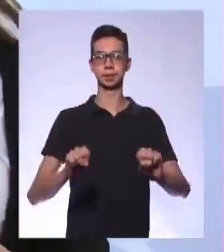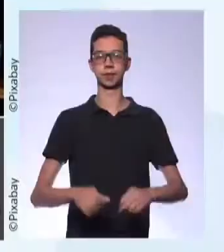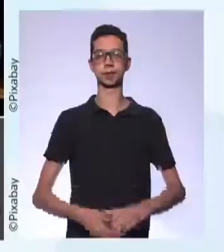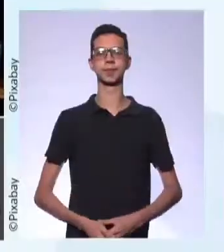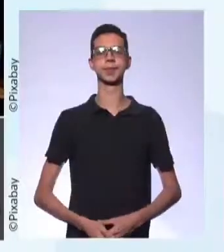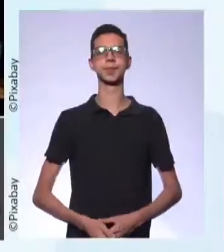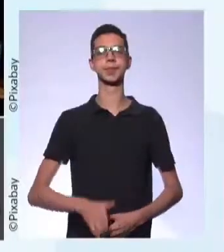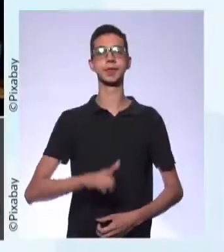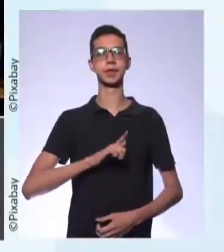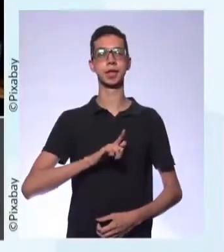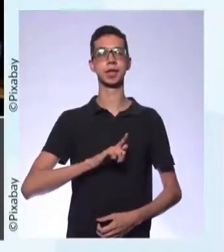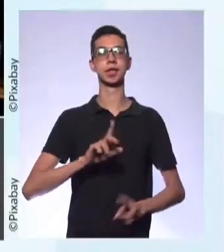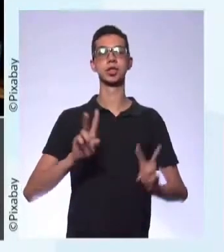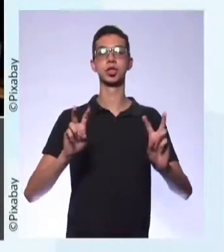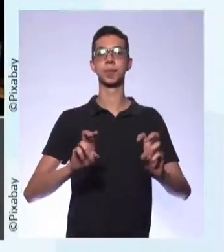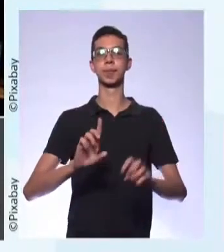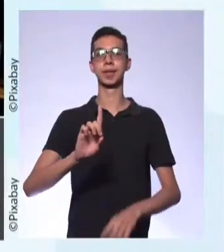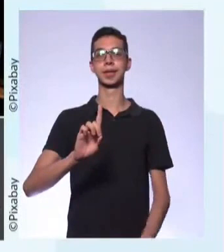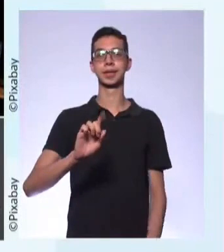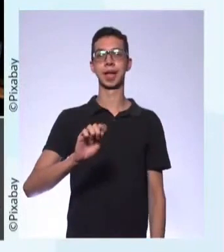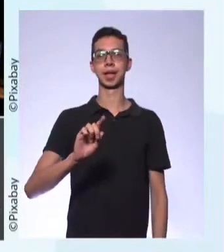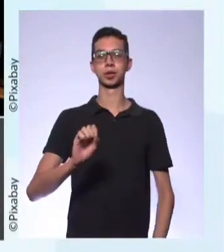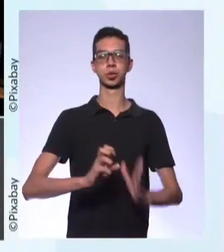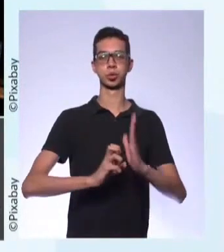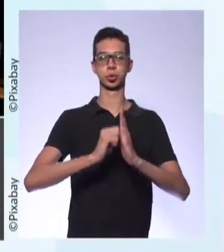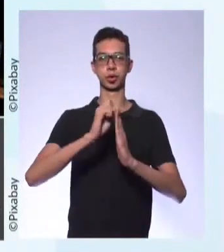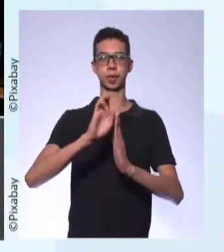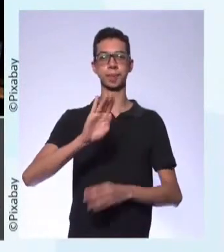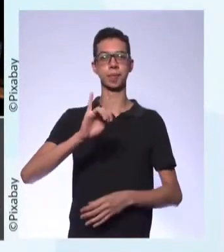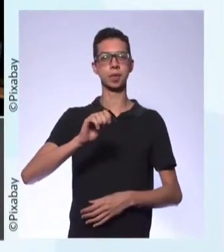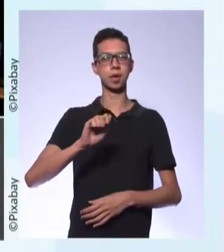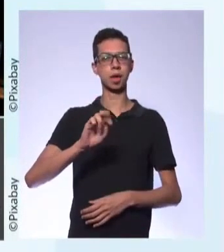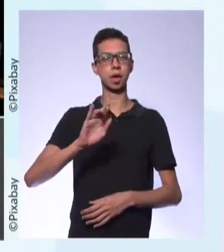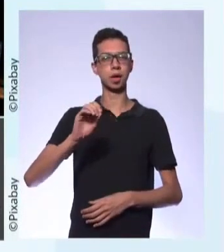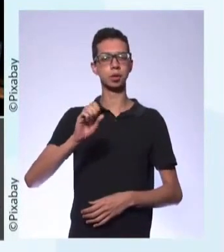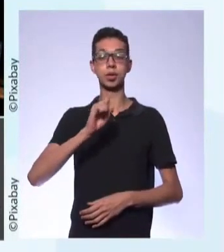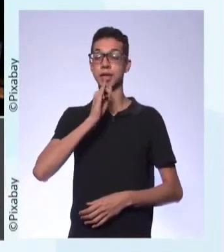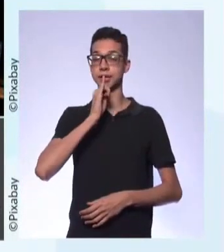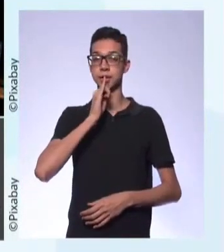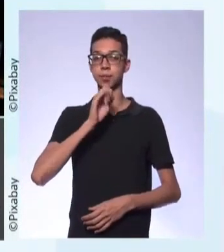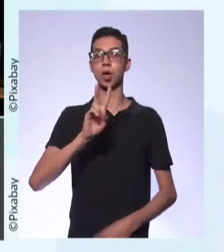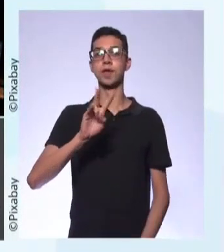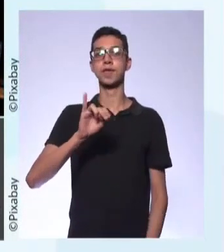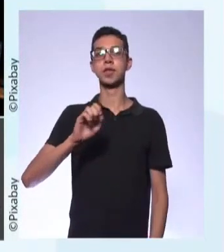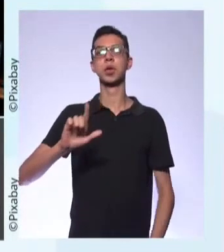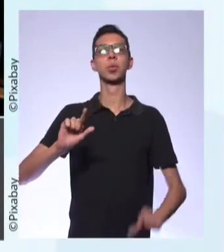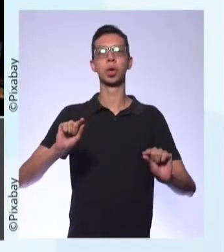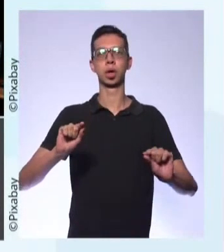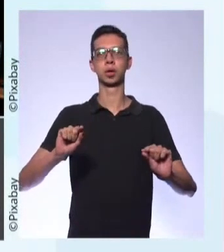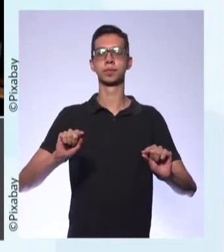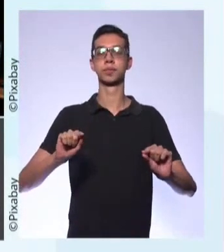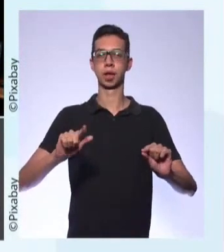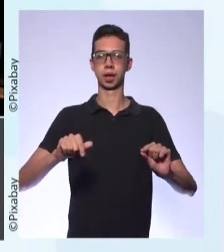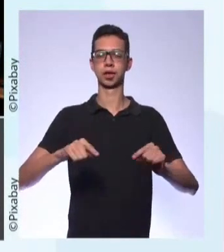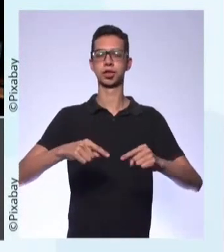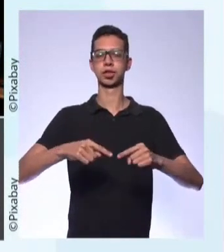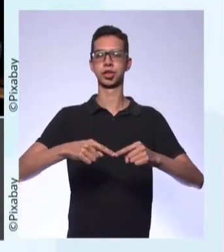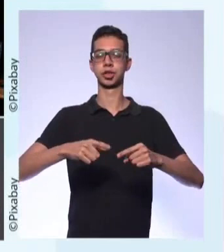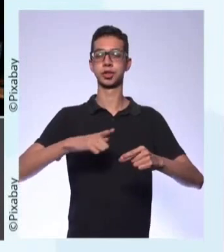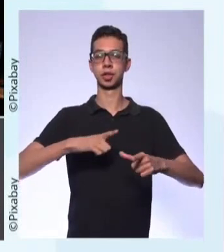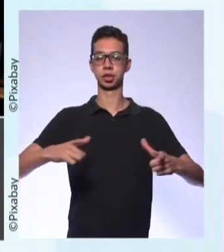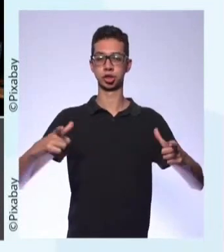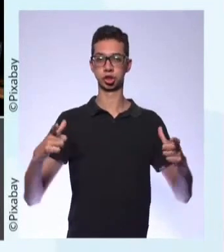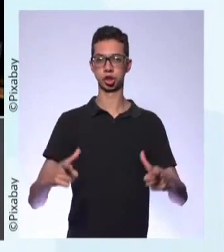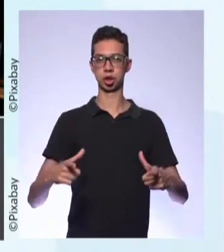representação de dados binários, em contraste ao analógico, ou seja, o vinil era um disco analógico, né? Ele era gravado de